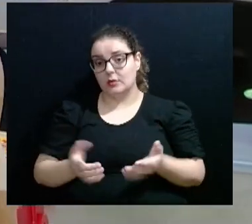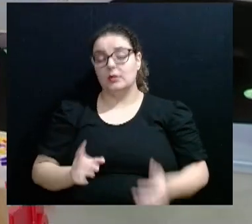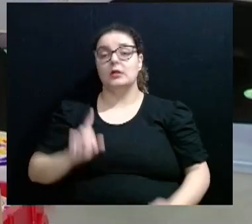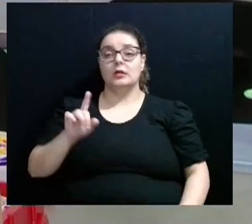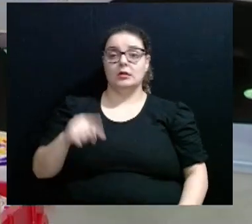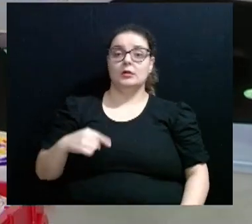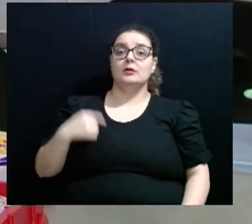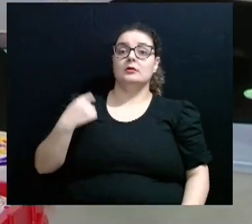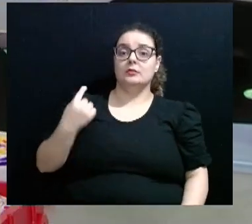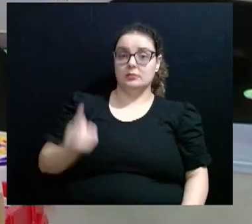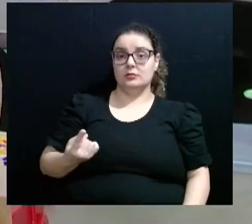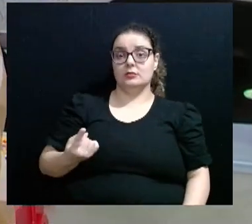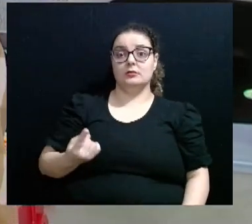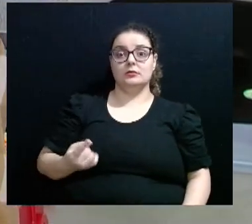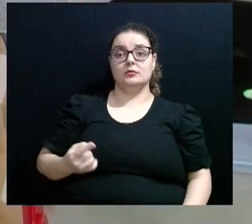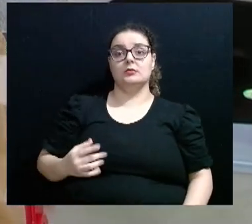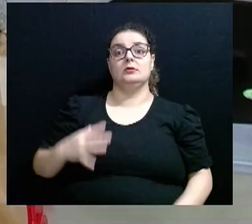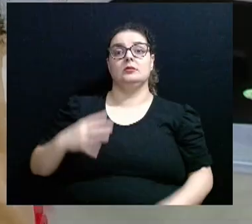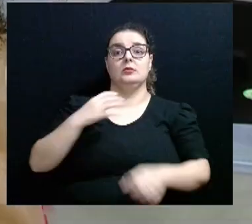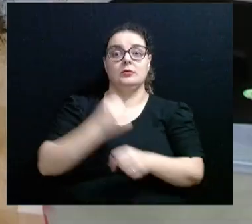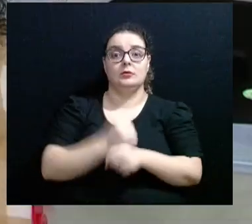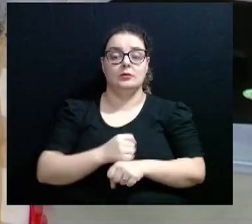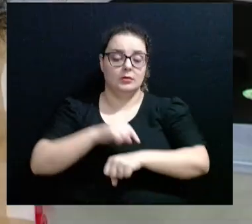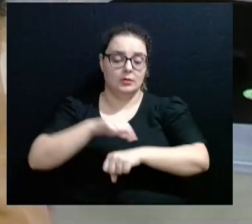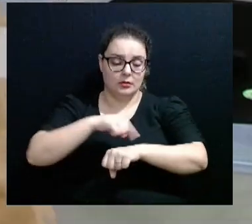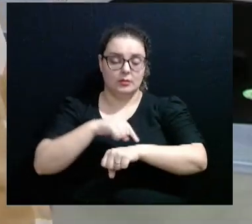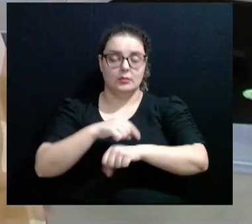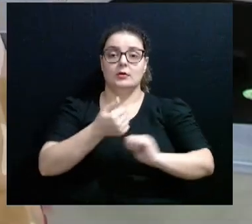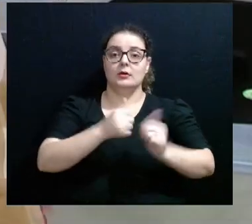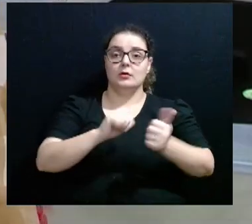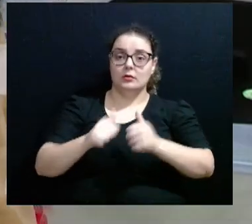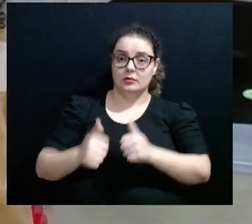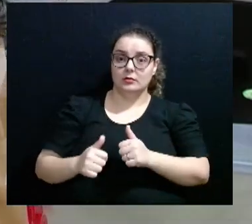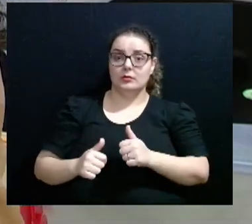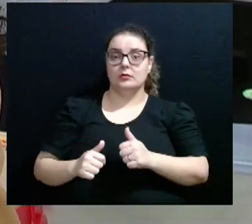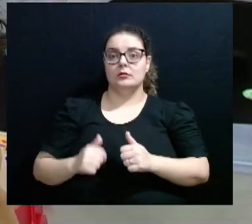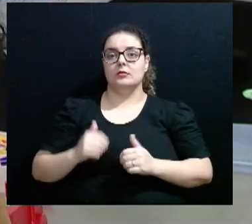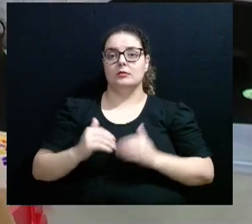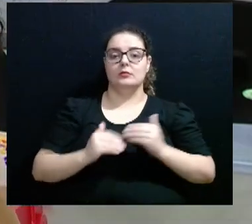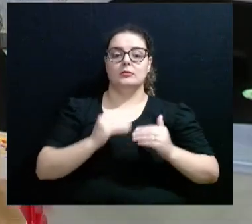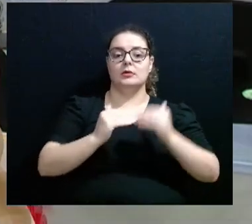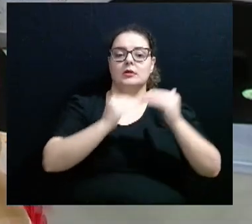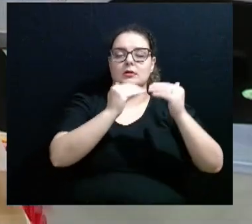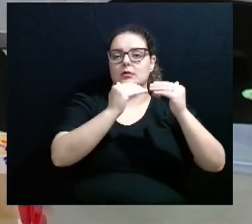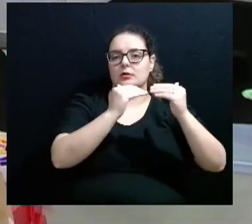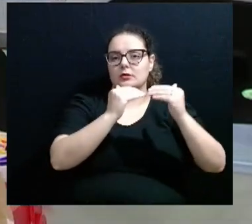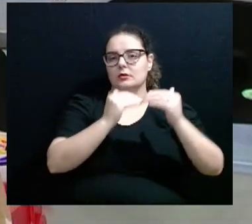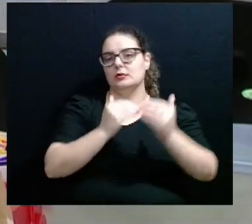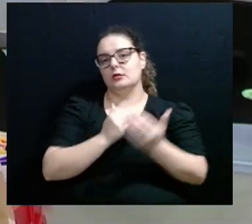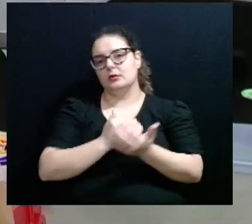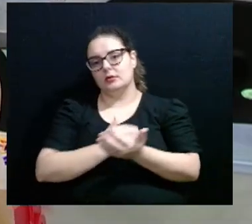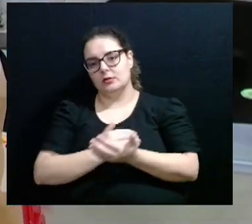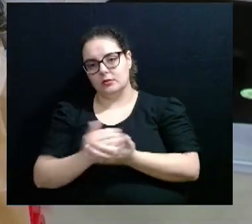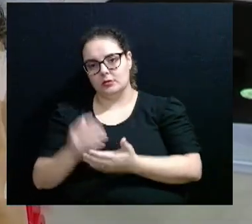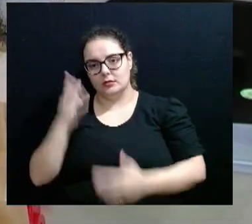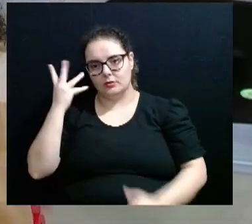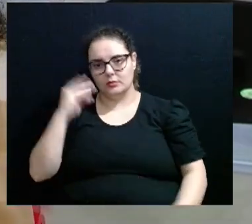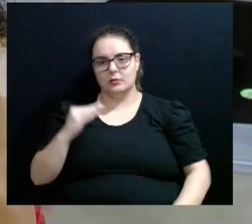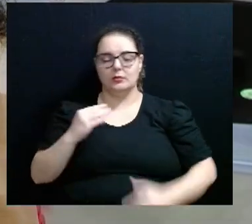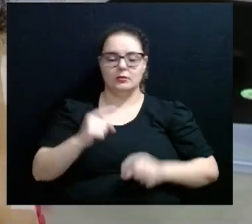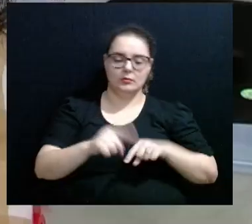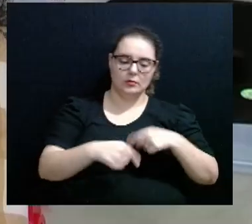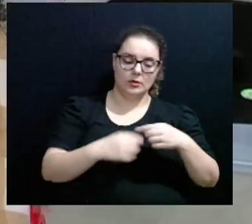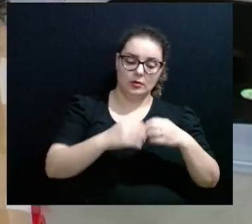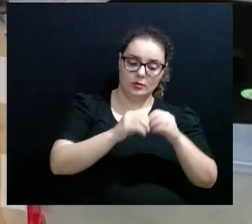ele vai acumulando horas, ele vai ser avaliado para ele subindo de níveis. Então ele começa nessa parte teórica, passa por um laboratório